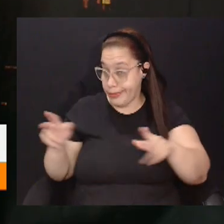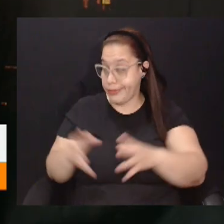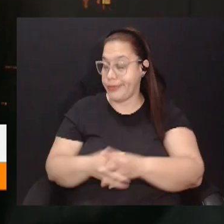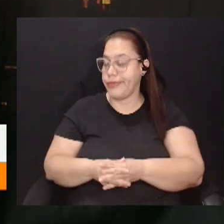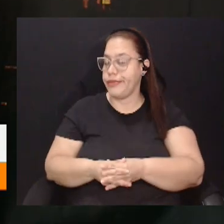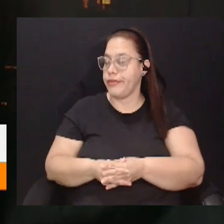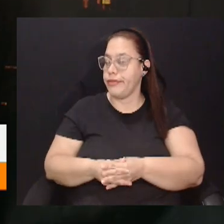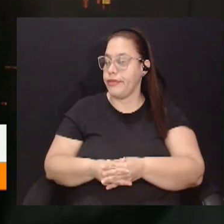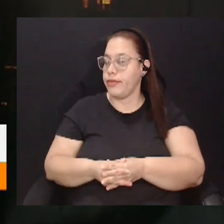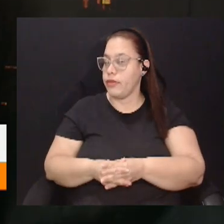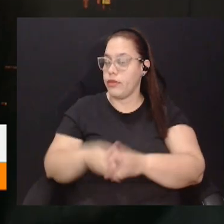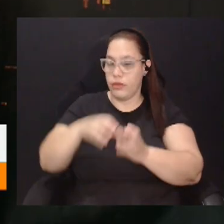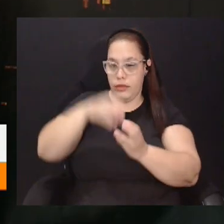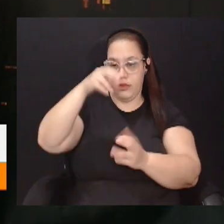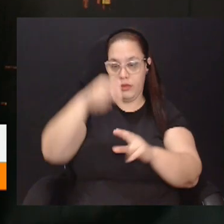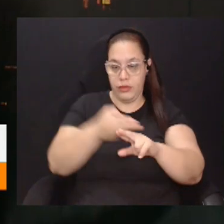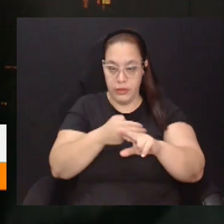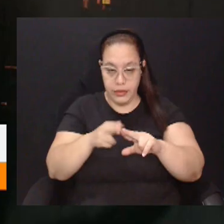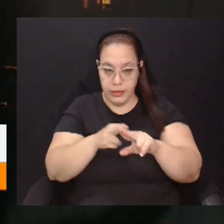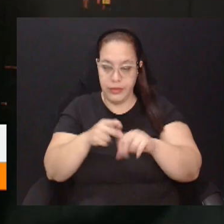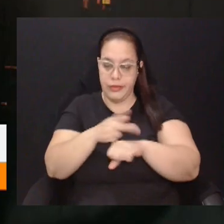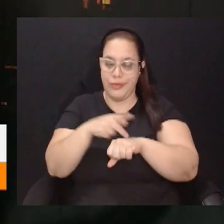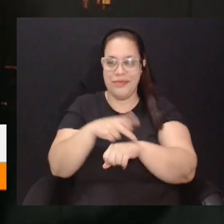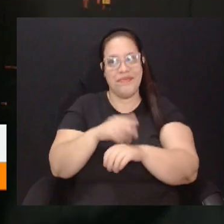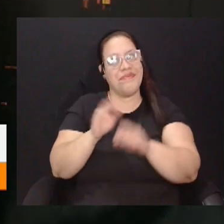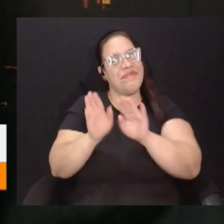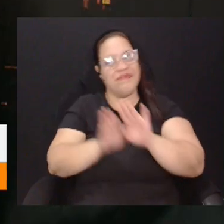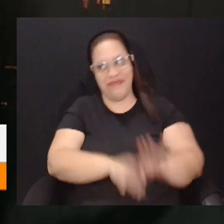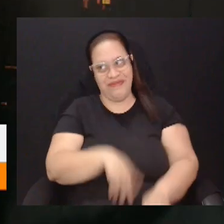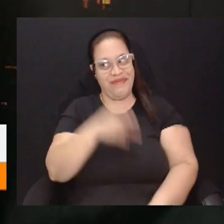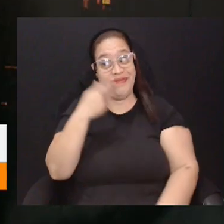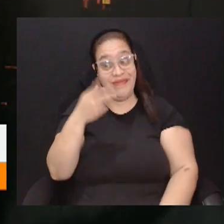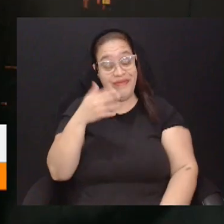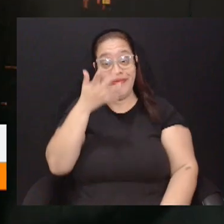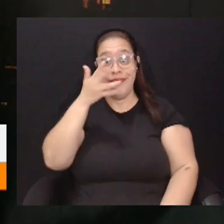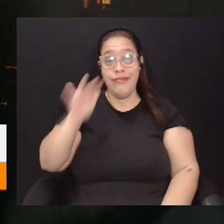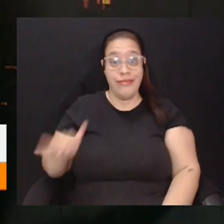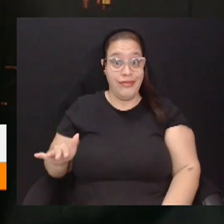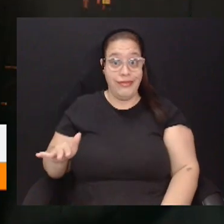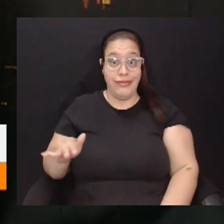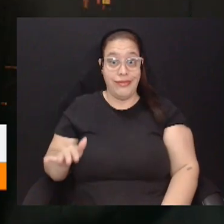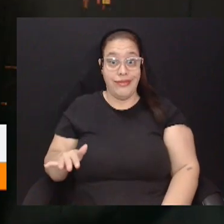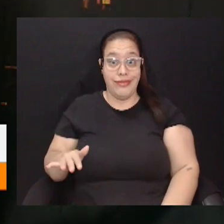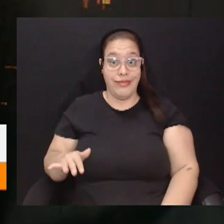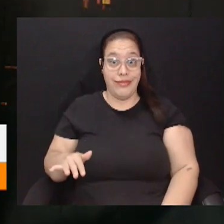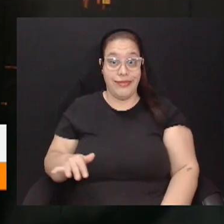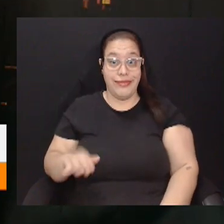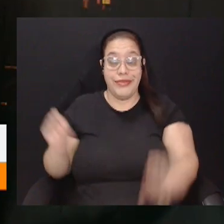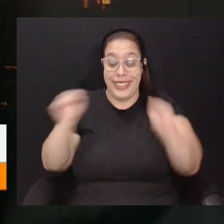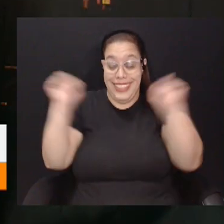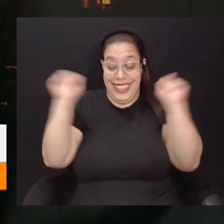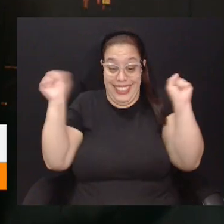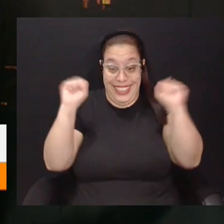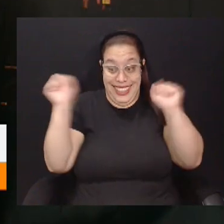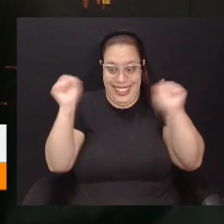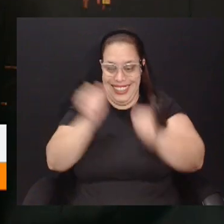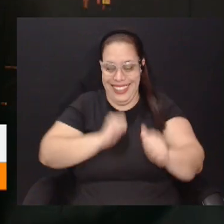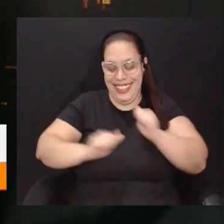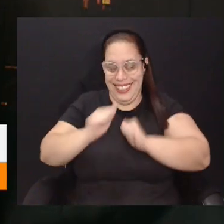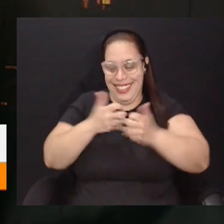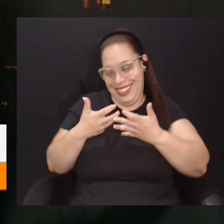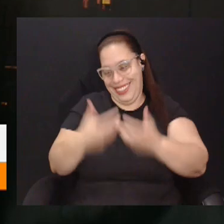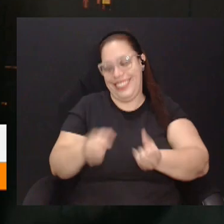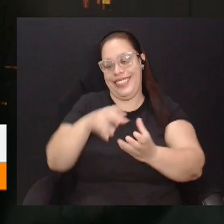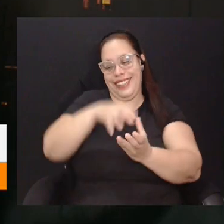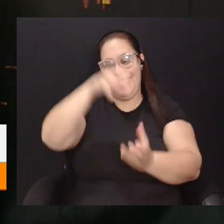ovos de Páscoa, que a gente não pode deixar de falar, as crianças inclusive todas ansiosas, né, para receber aí o seu